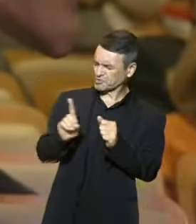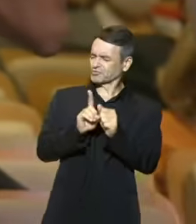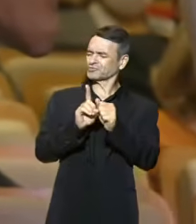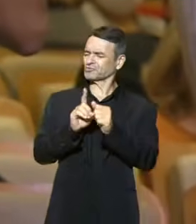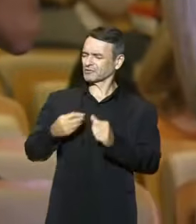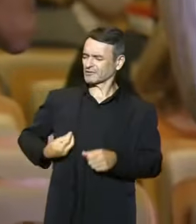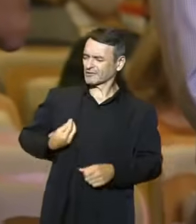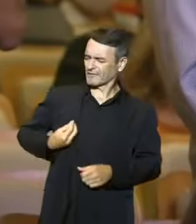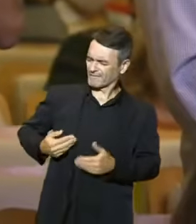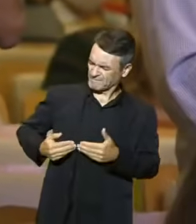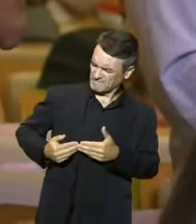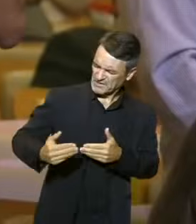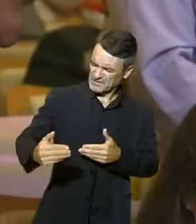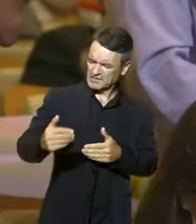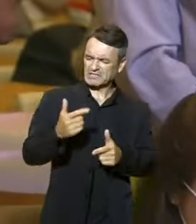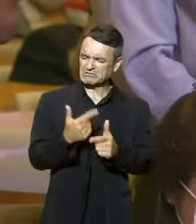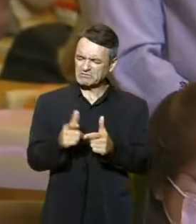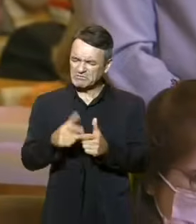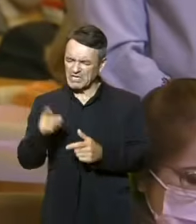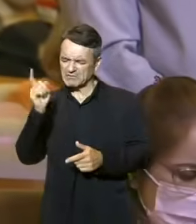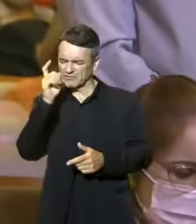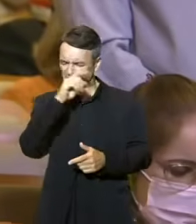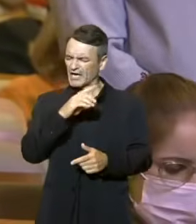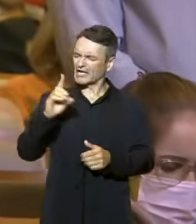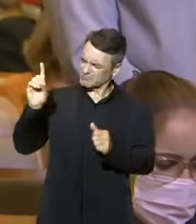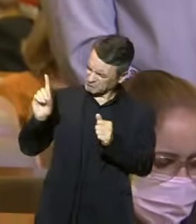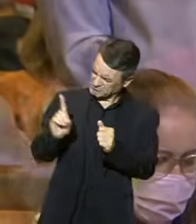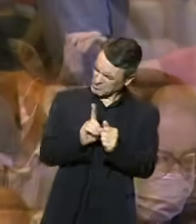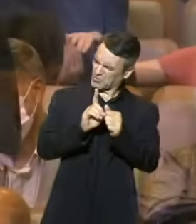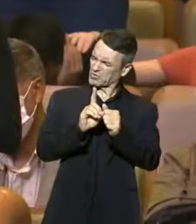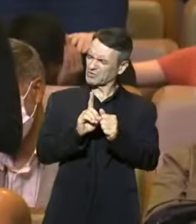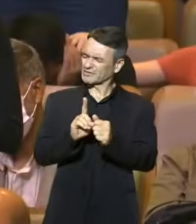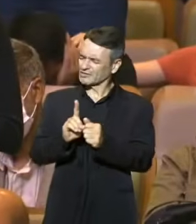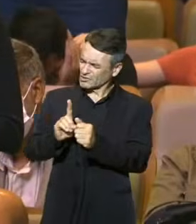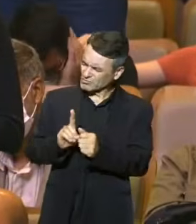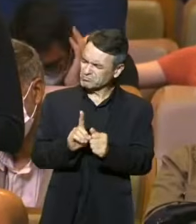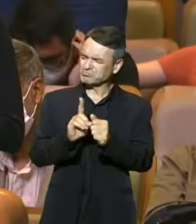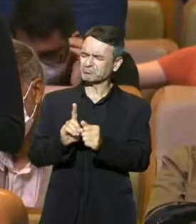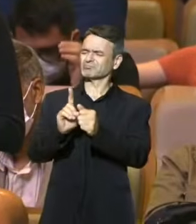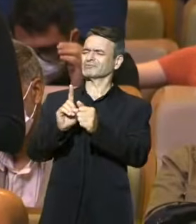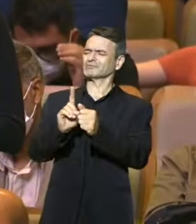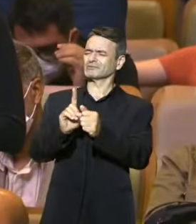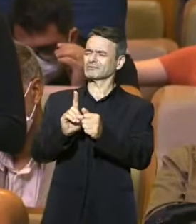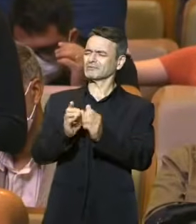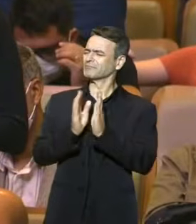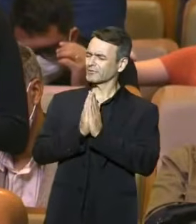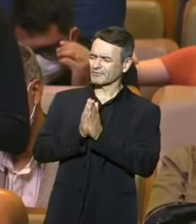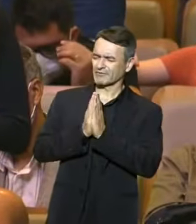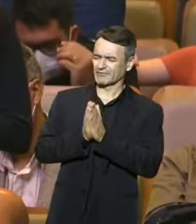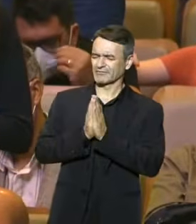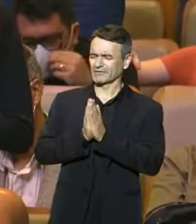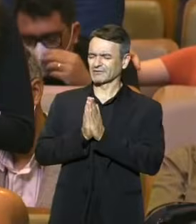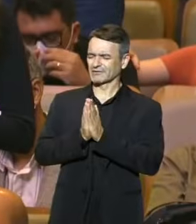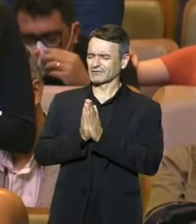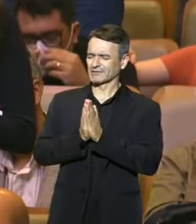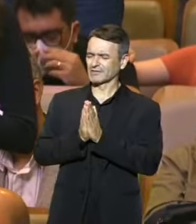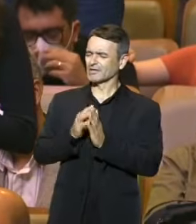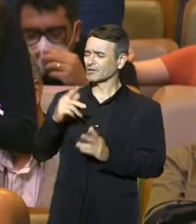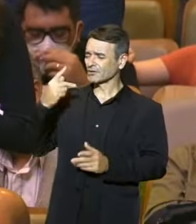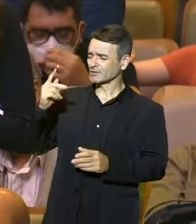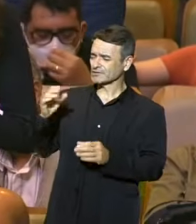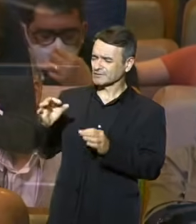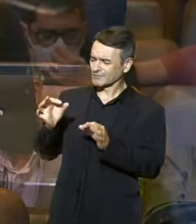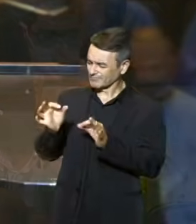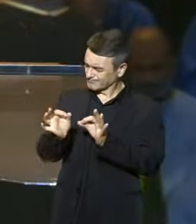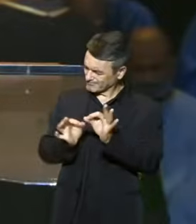vida, continua presente, caminha com a gente, para que o teu plano